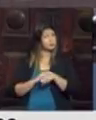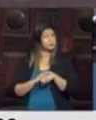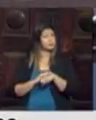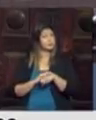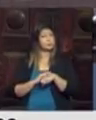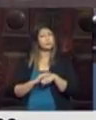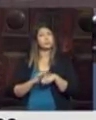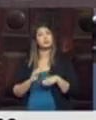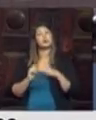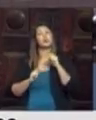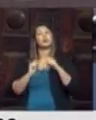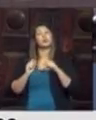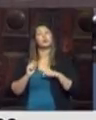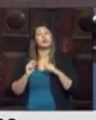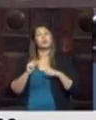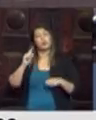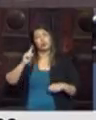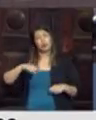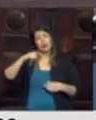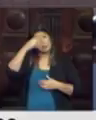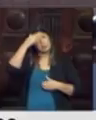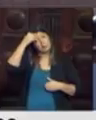pelo macaco,